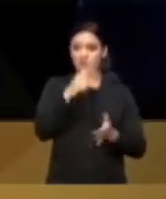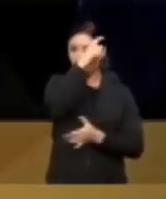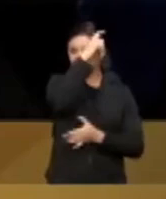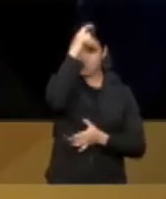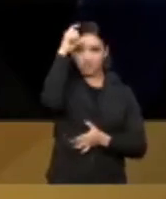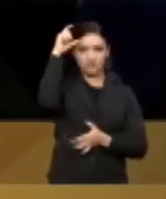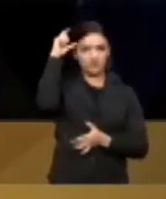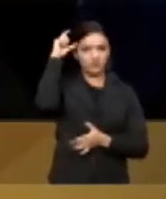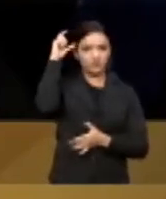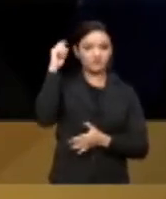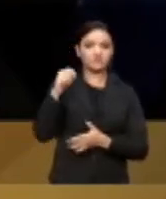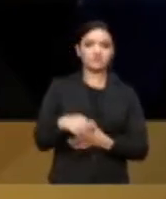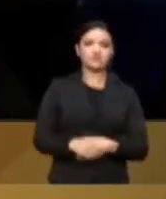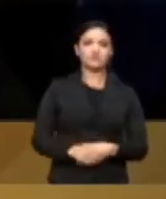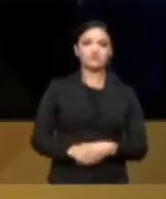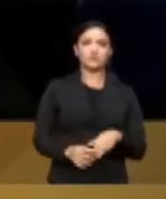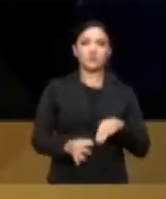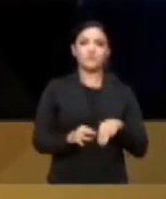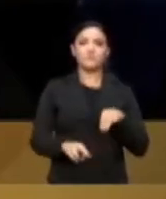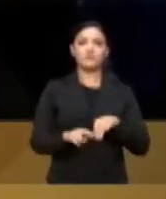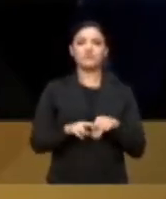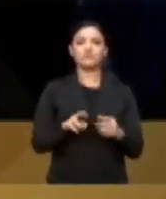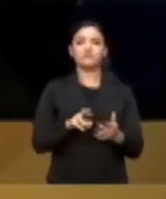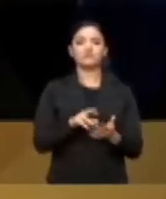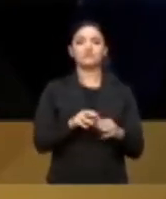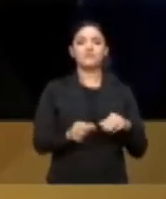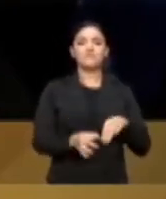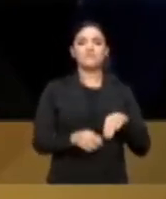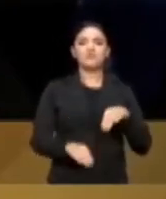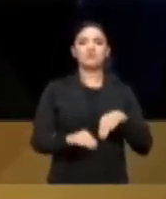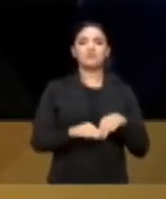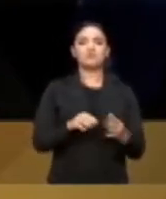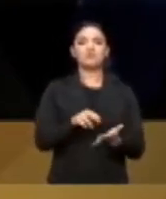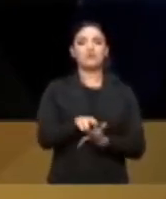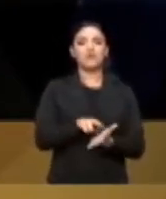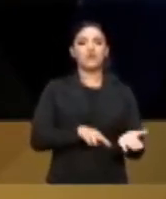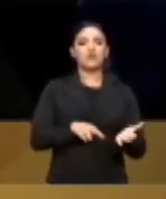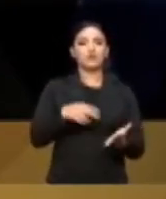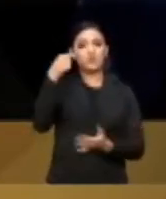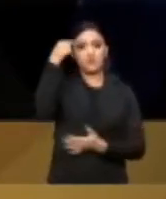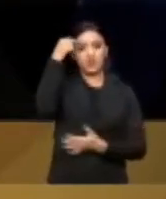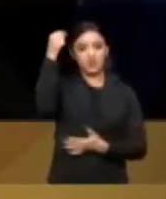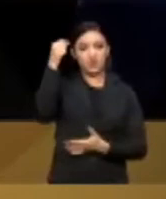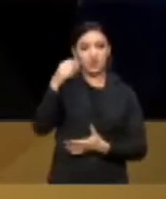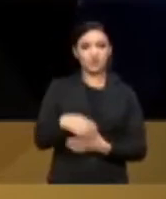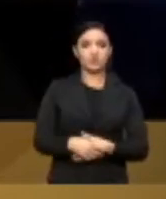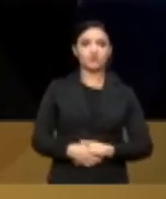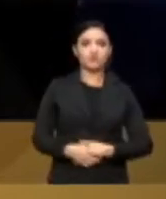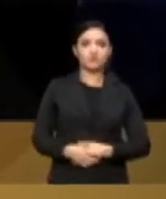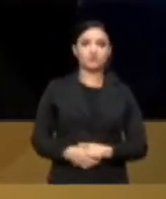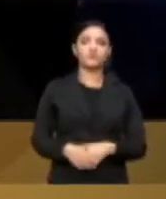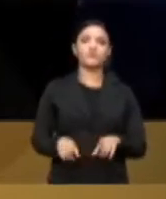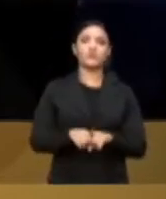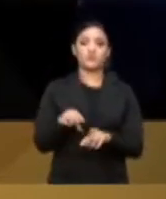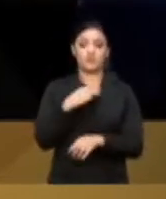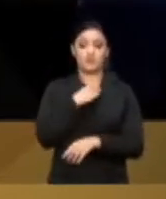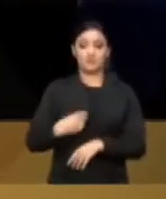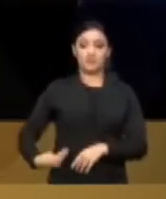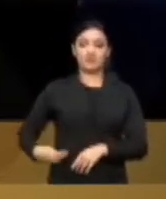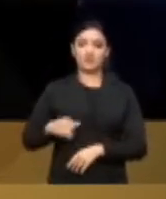Lewandowski, o senhor ministro relator Luiz Barroso, excelentíssimo senhor ministro José